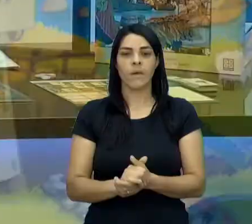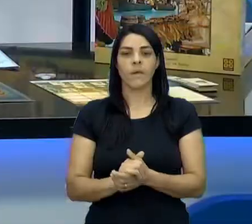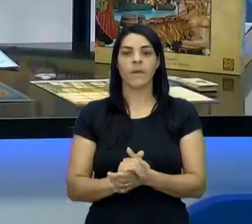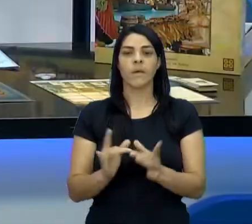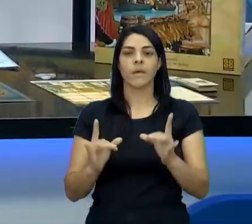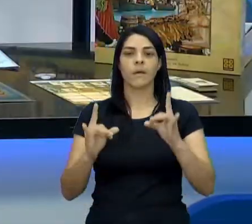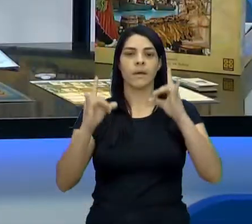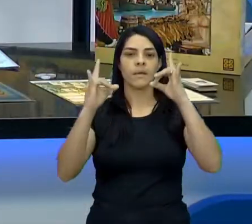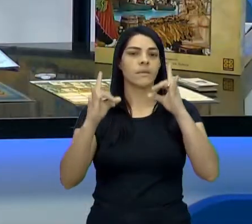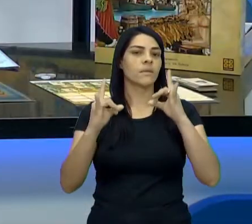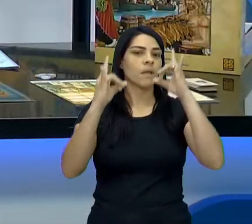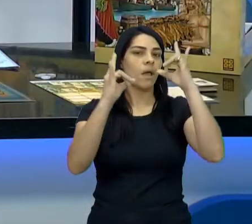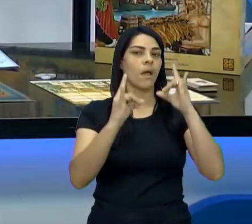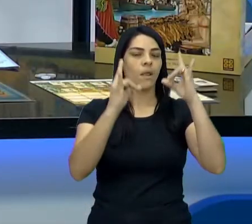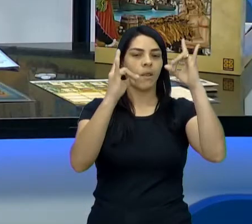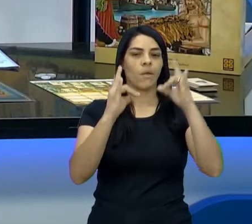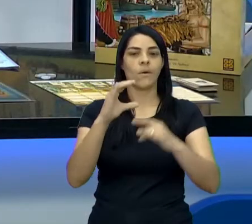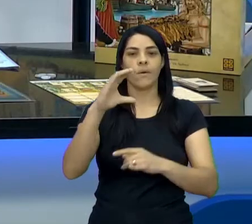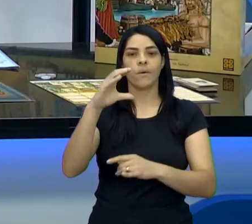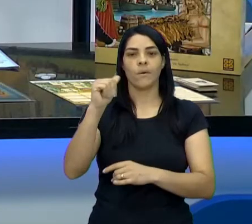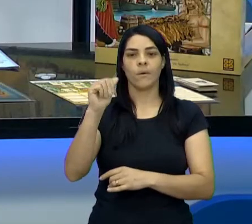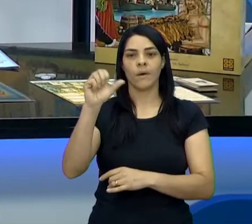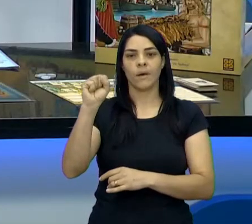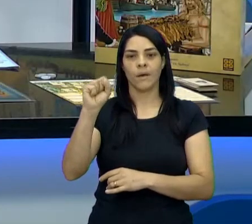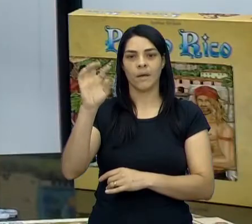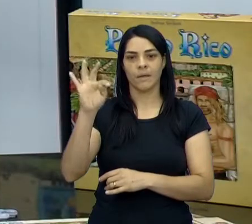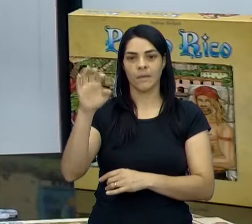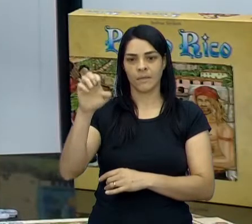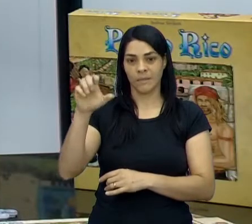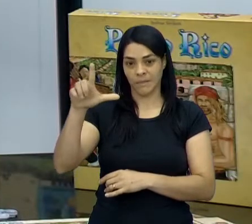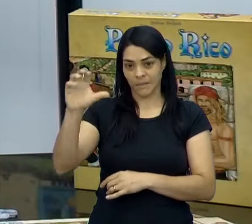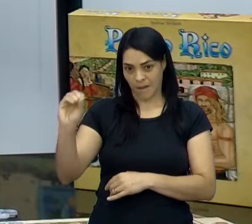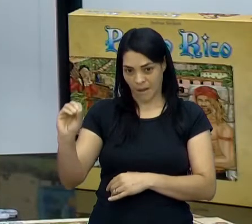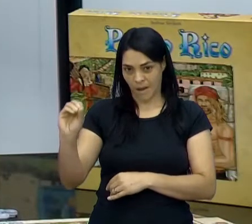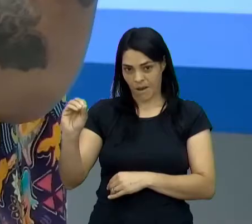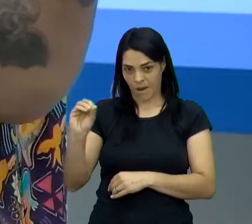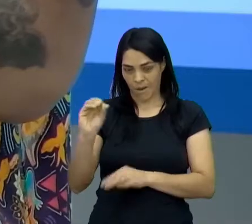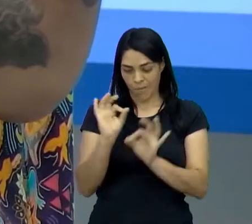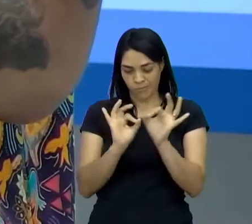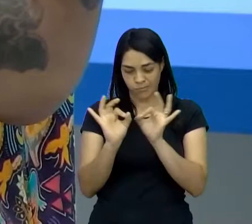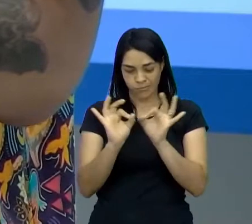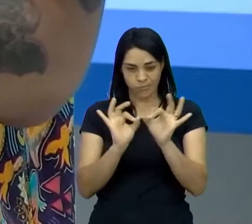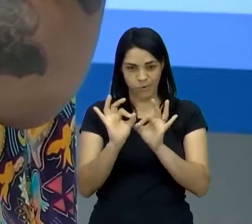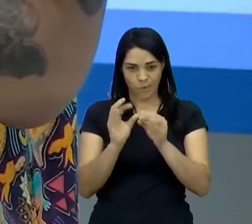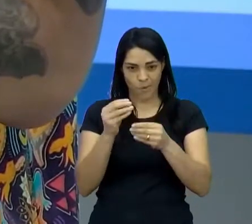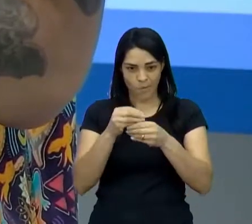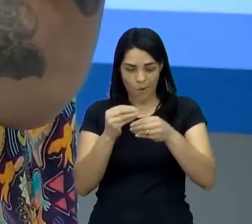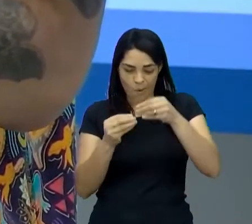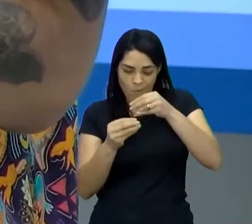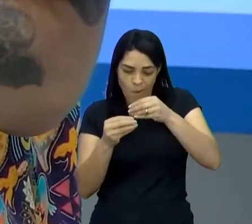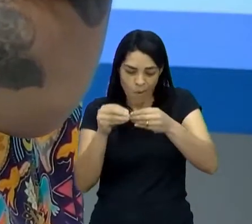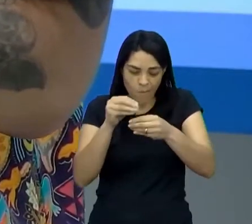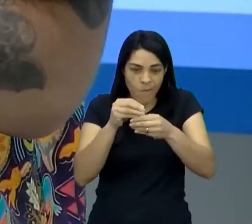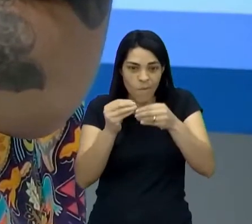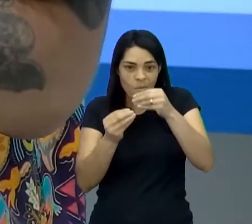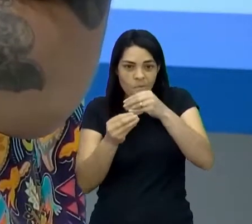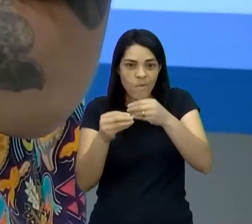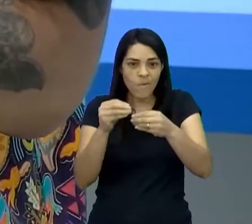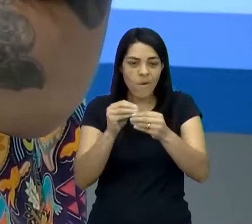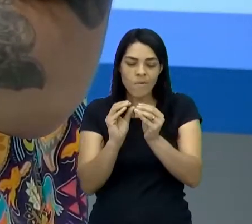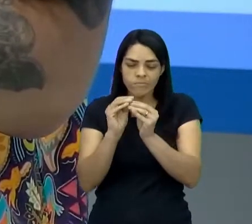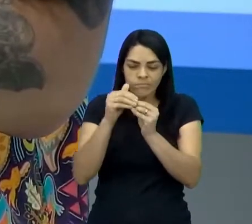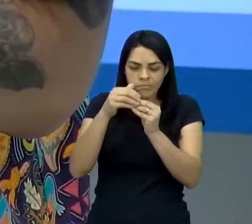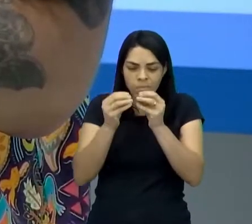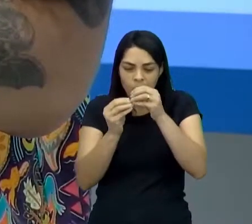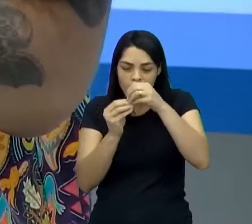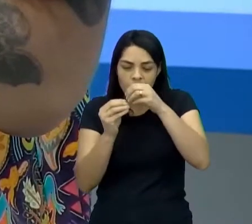castelinhos no jogo, vou mostrar aqui, aí eles são desmontáveis. Aí ele fala assim, monta os castelinhos, porque senão você não vai conseguir, vou encaixar